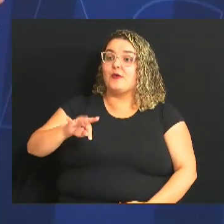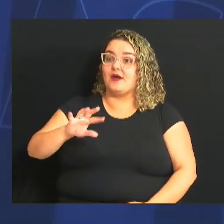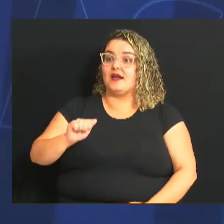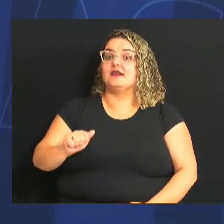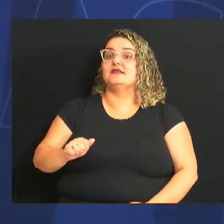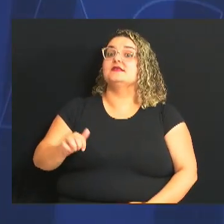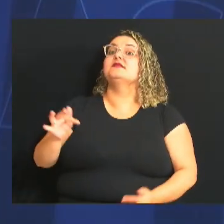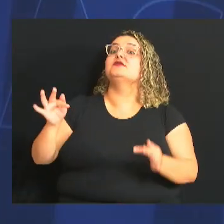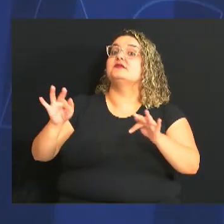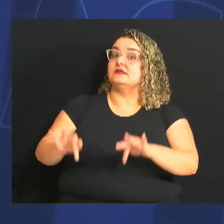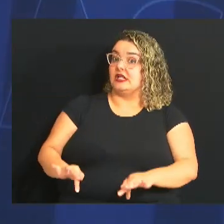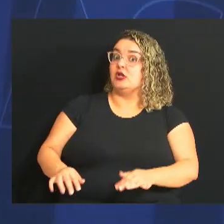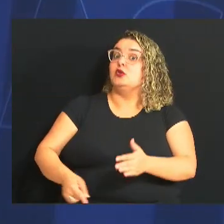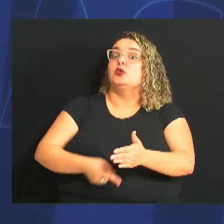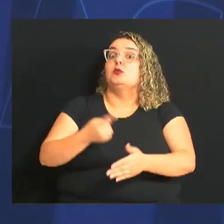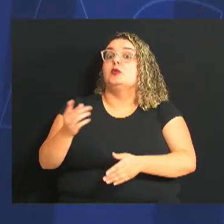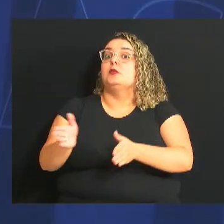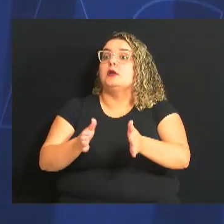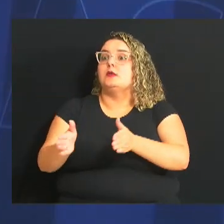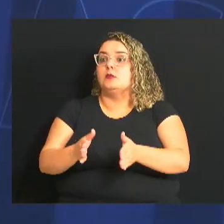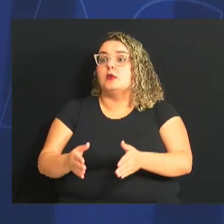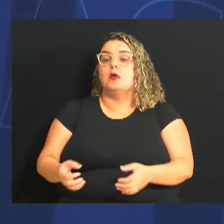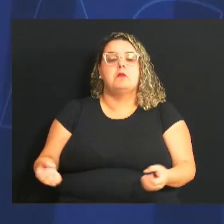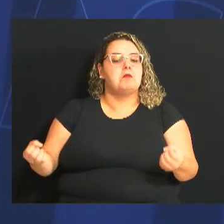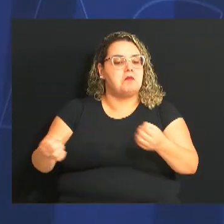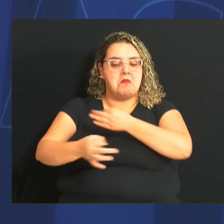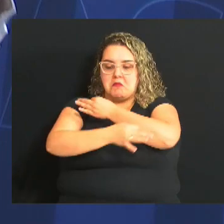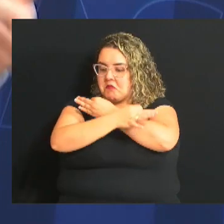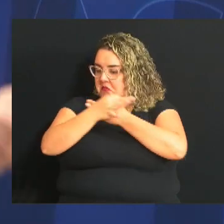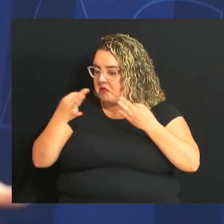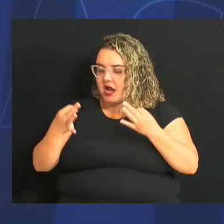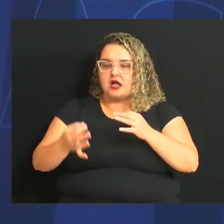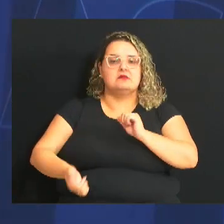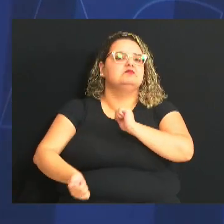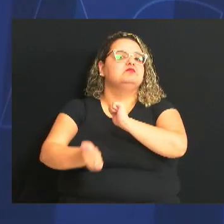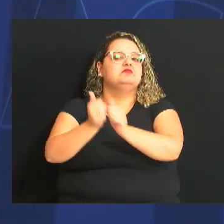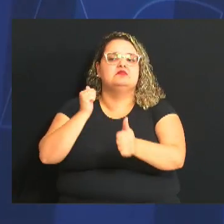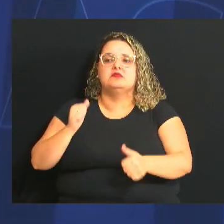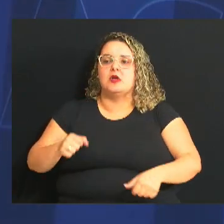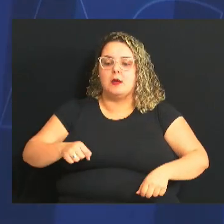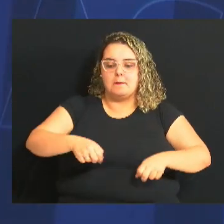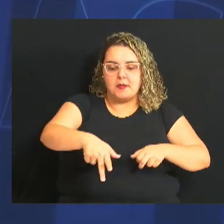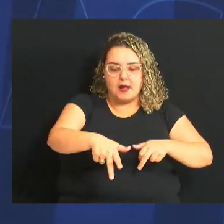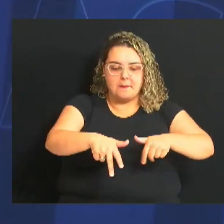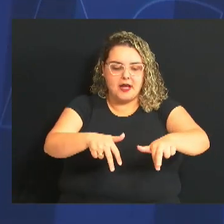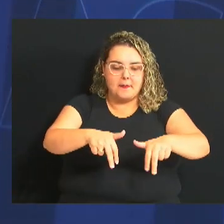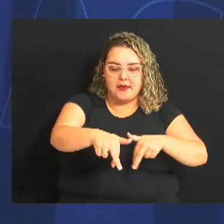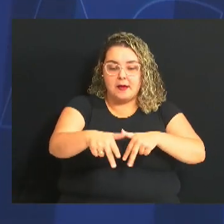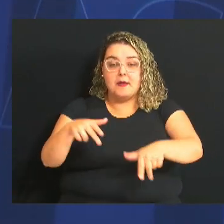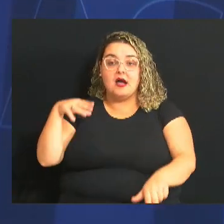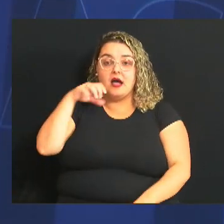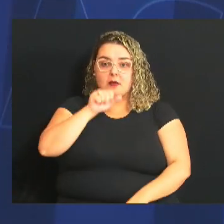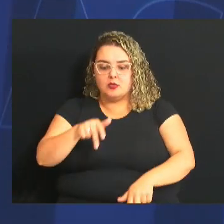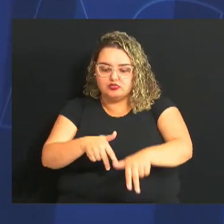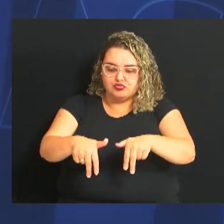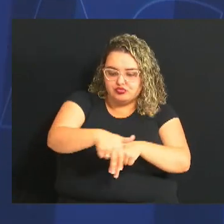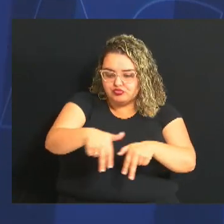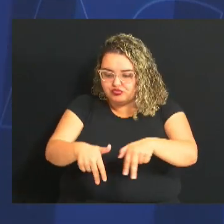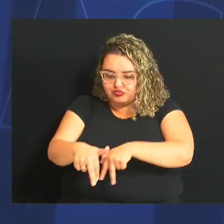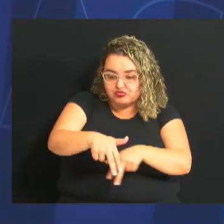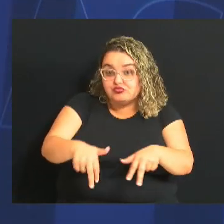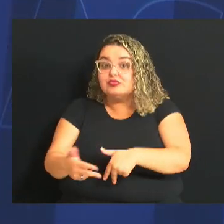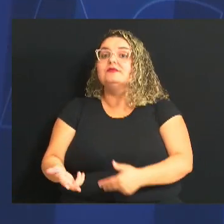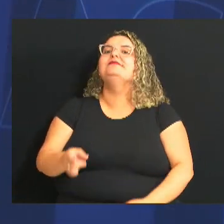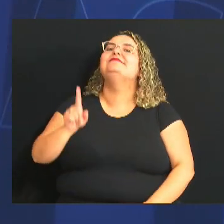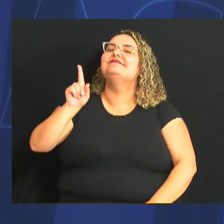primeiro tempo, apresentando um belo futebol, com toques rápidos, com dribles. Essa sim, viu? É a